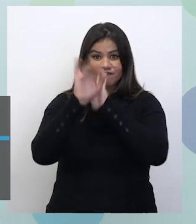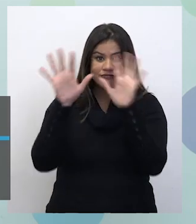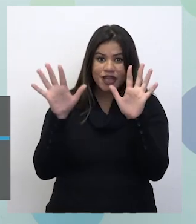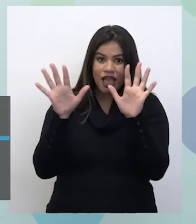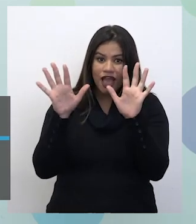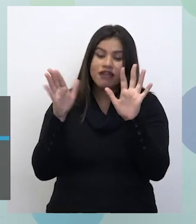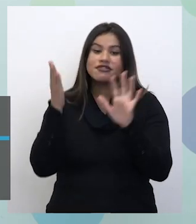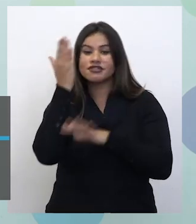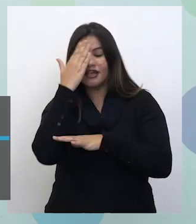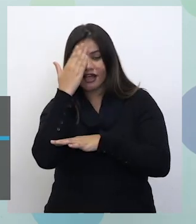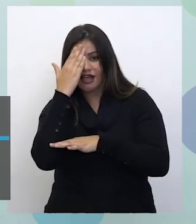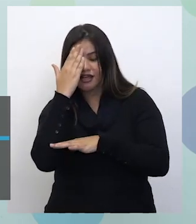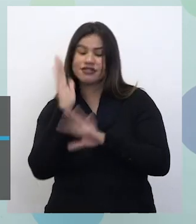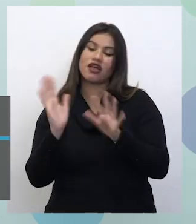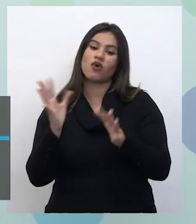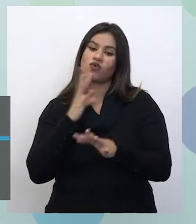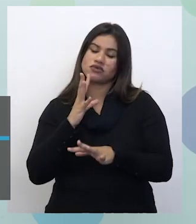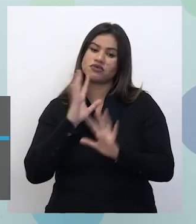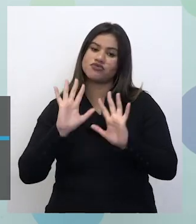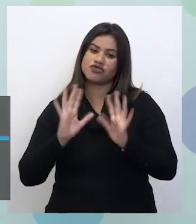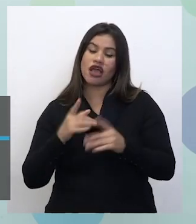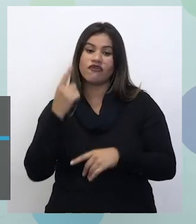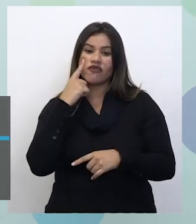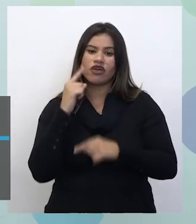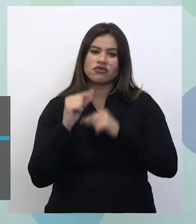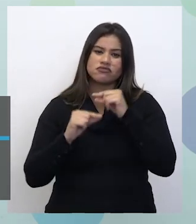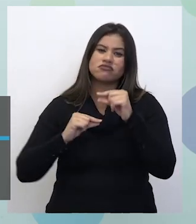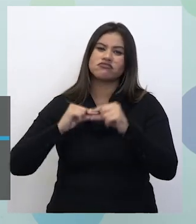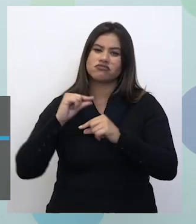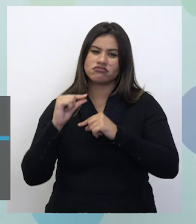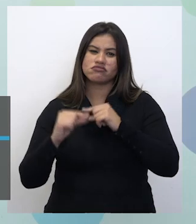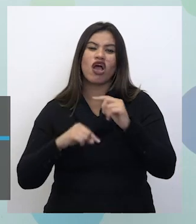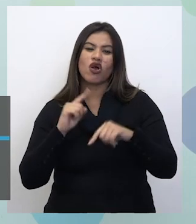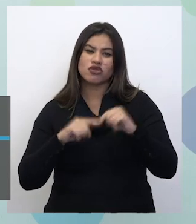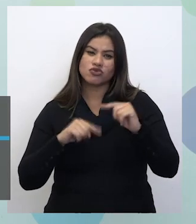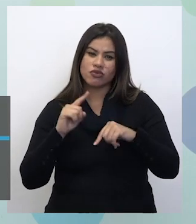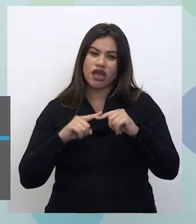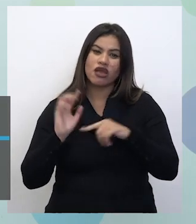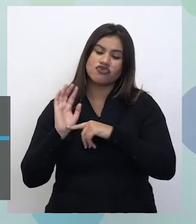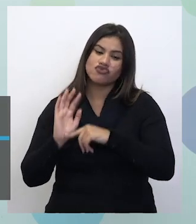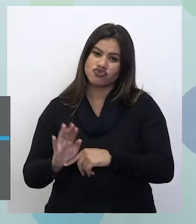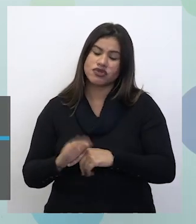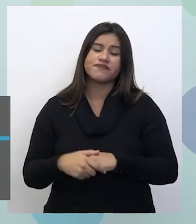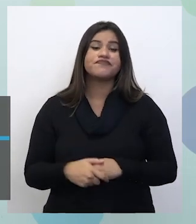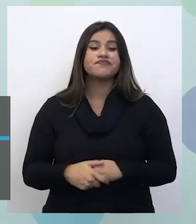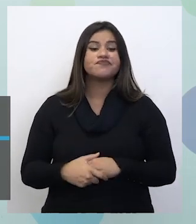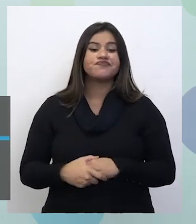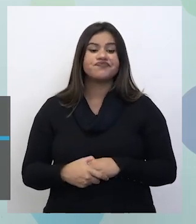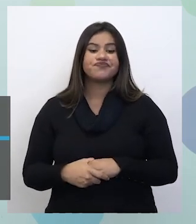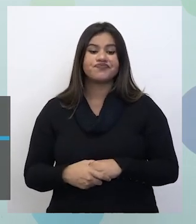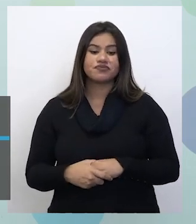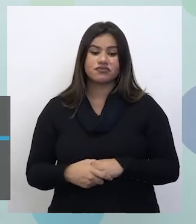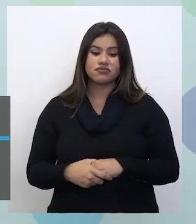vamos conhecer agora então, vamos fazer o passo a passo desse instrumento, do que é formada essa rubrica. Lembrando